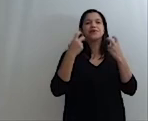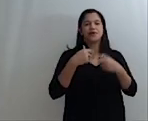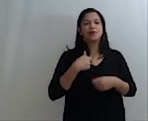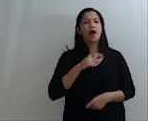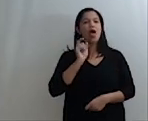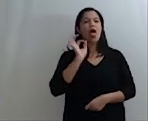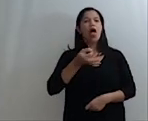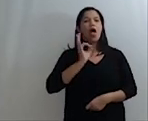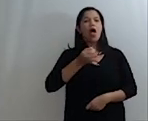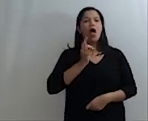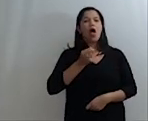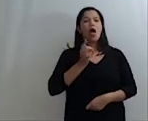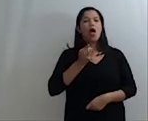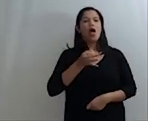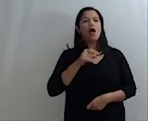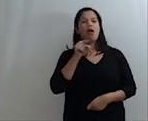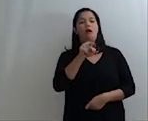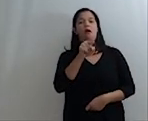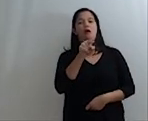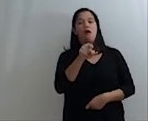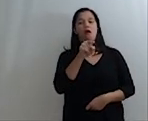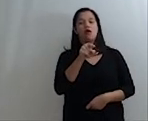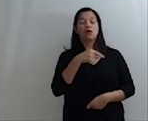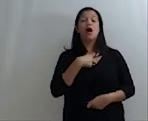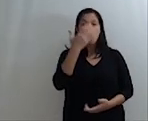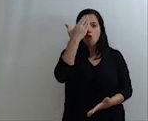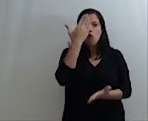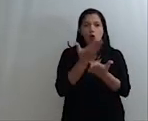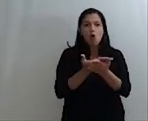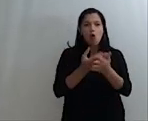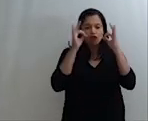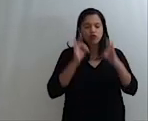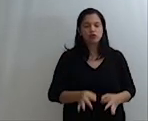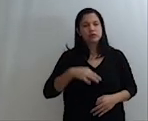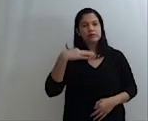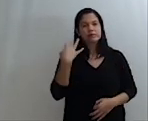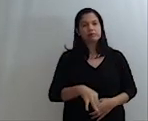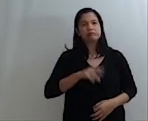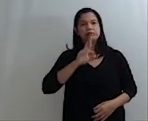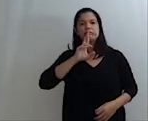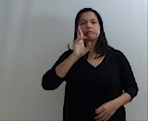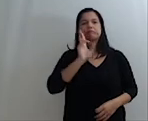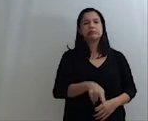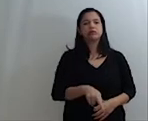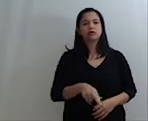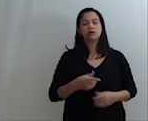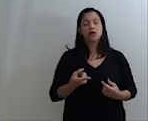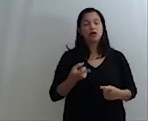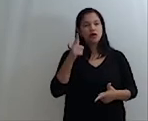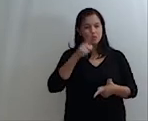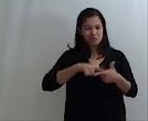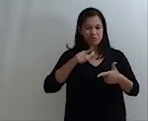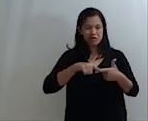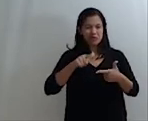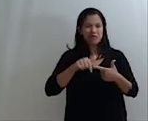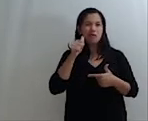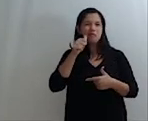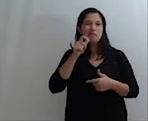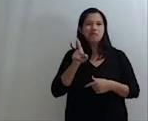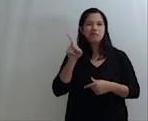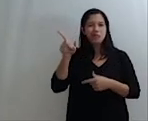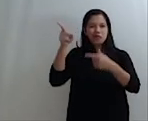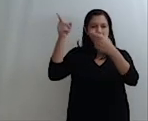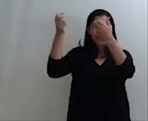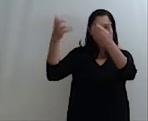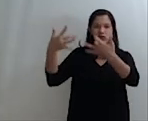poderia dar uma maior confiabilidade problema das memórias que foi mencionado pela D Dora